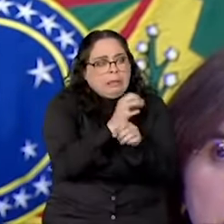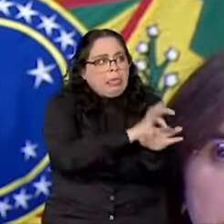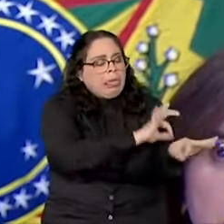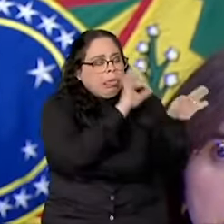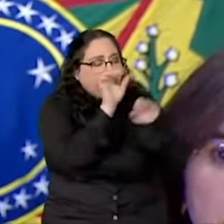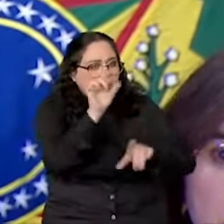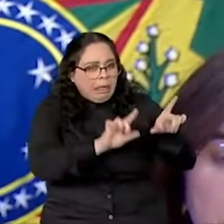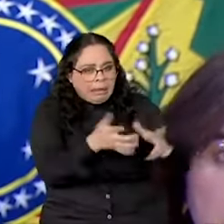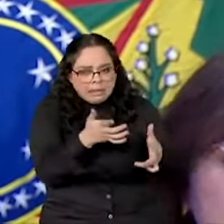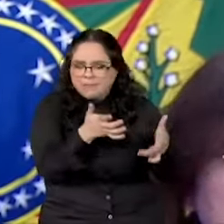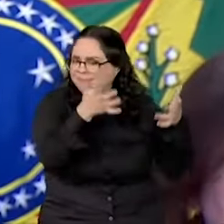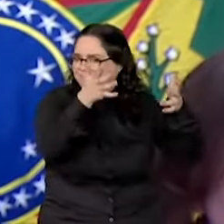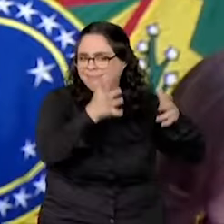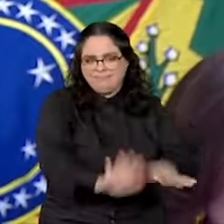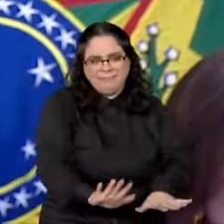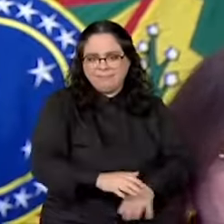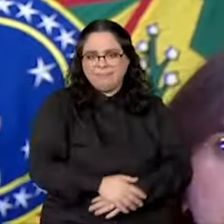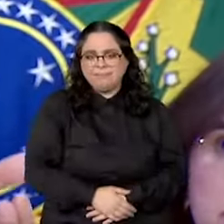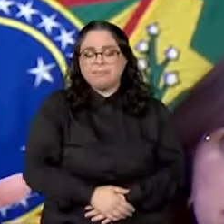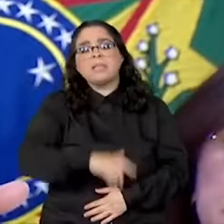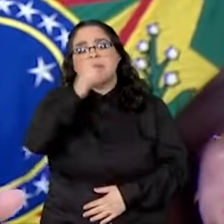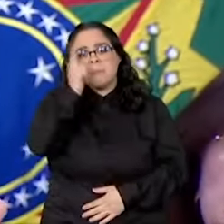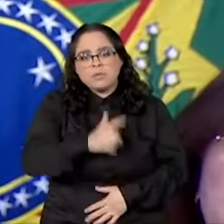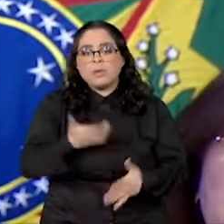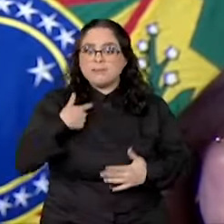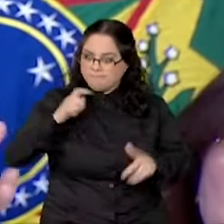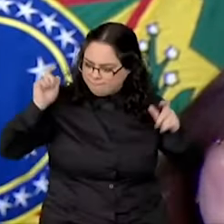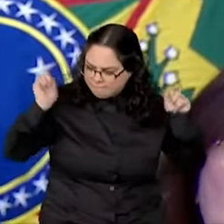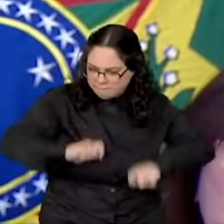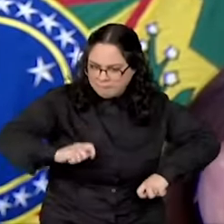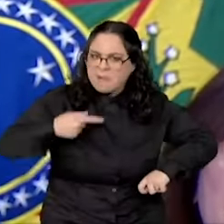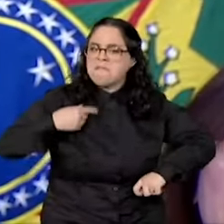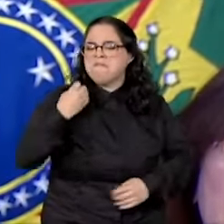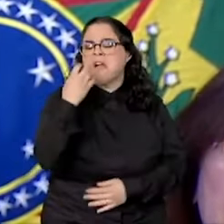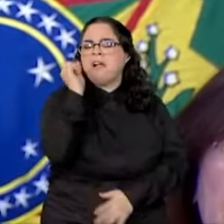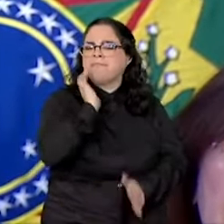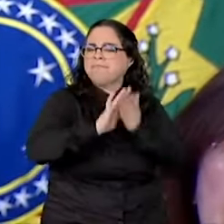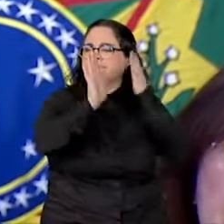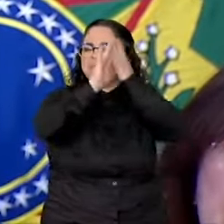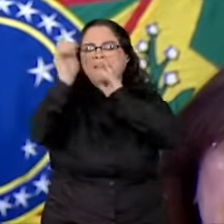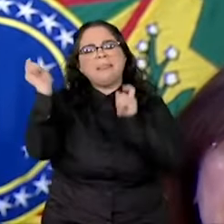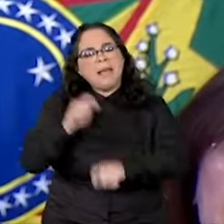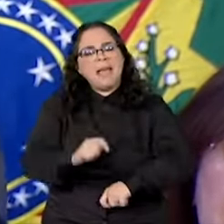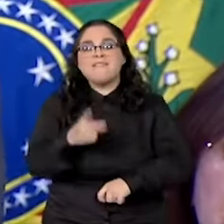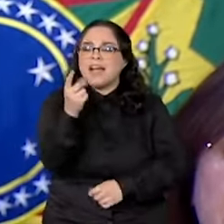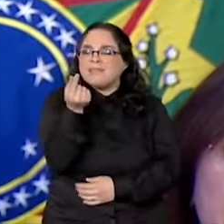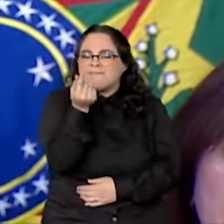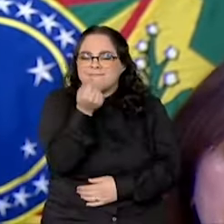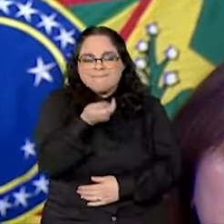assistindo televisão. Se as pessoas tiverem condições, elas vão viajar. Elas vão